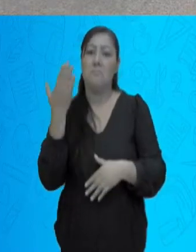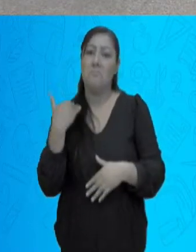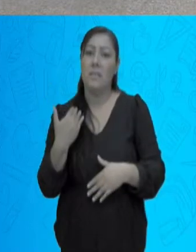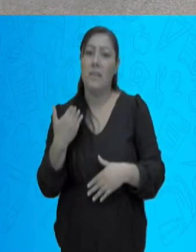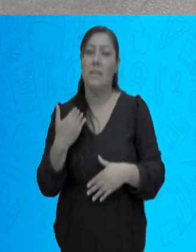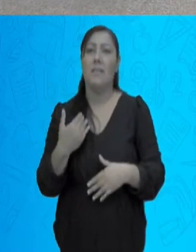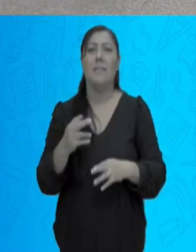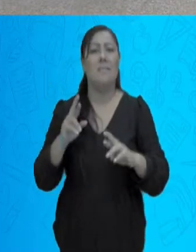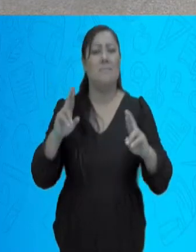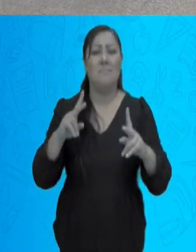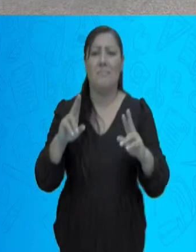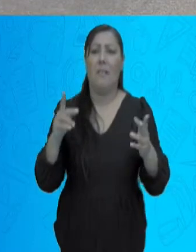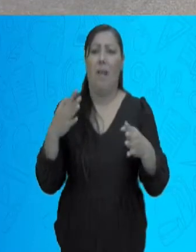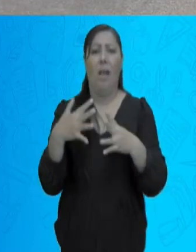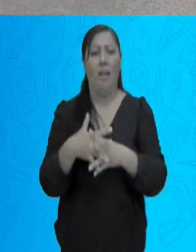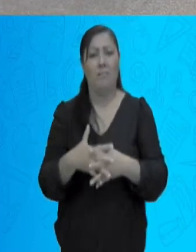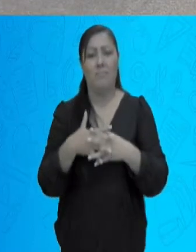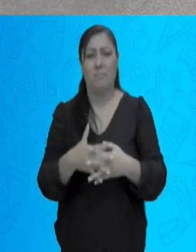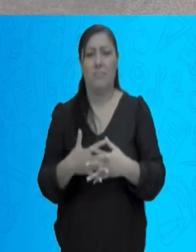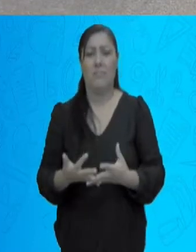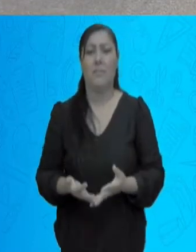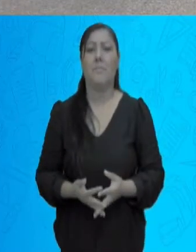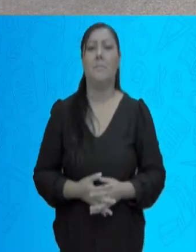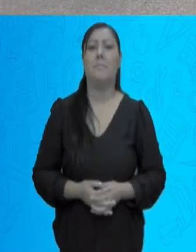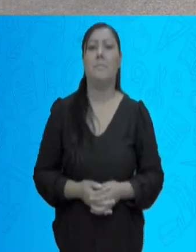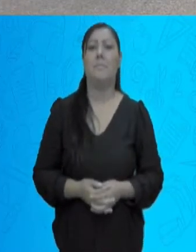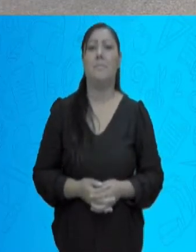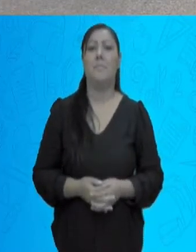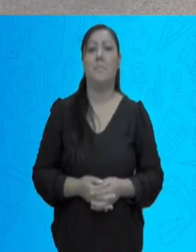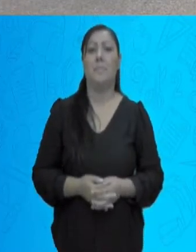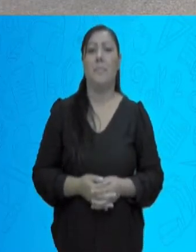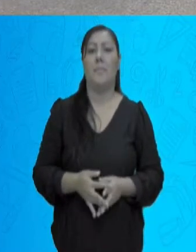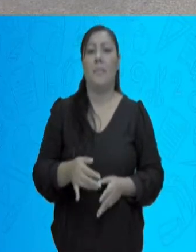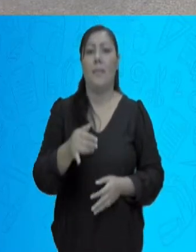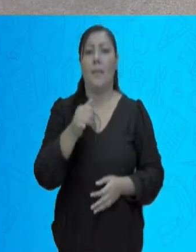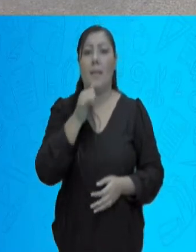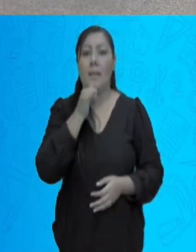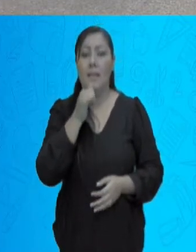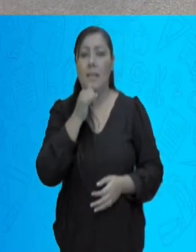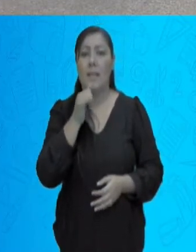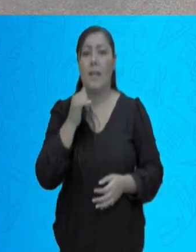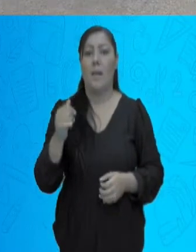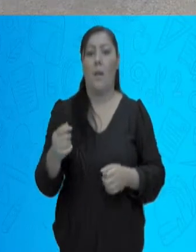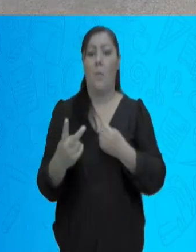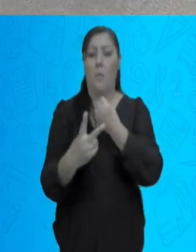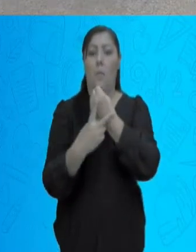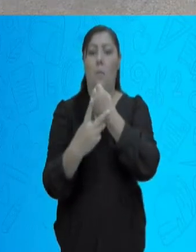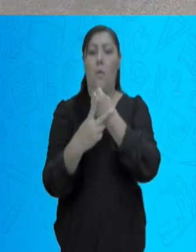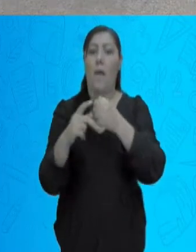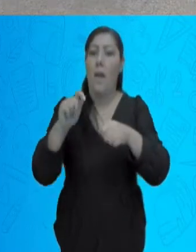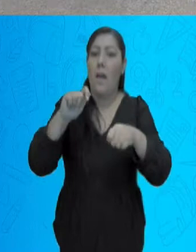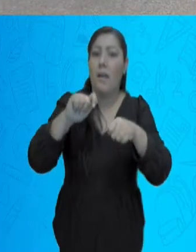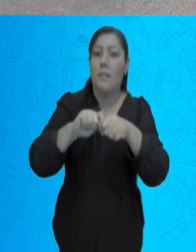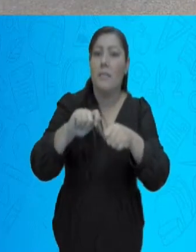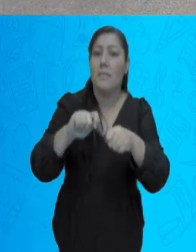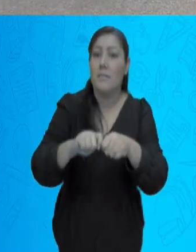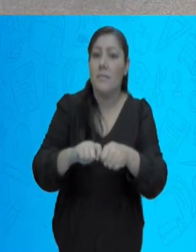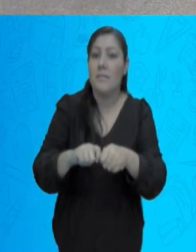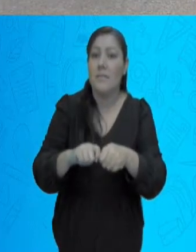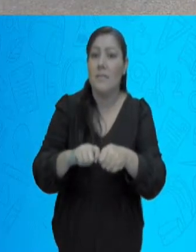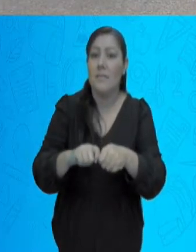entanto, esses verbos, o verbo fazer, ele é a comprovação de